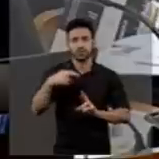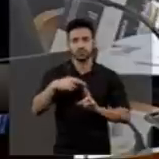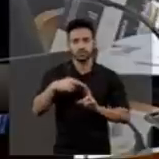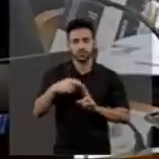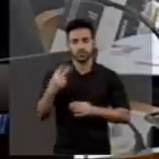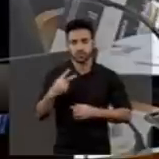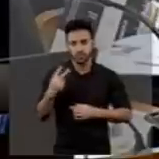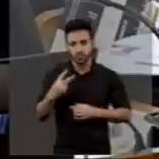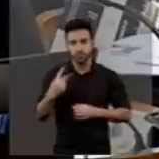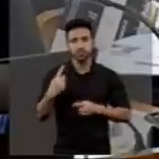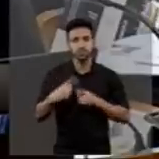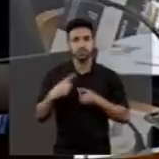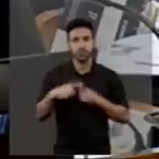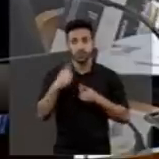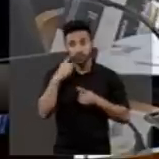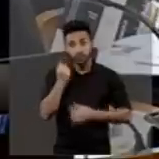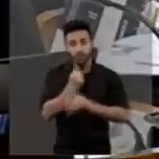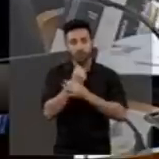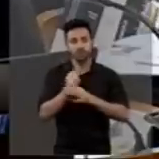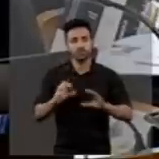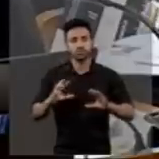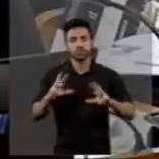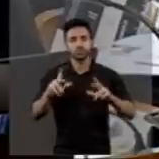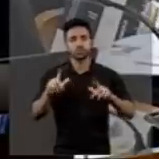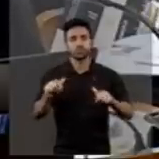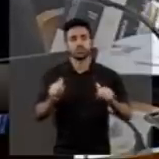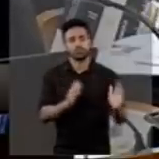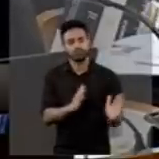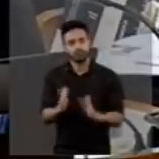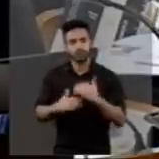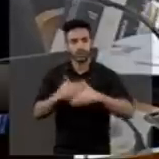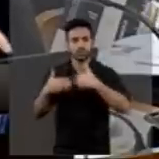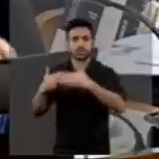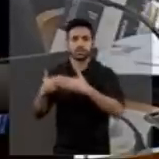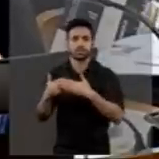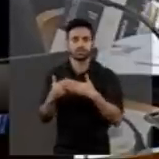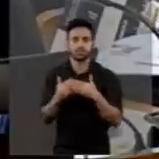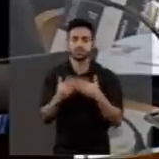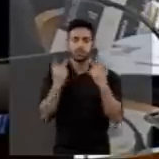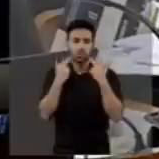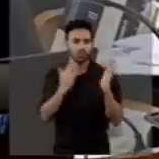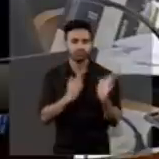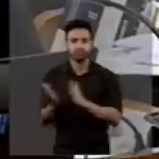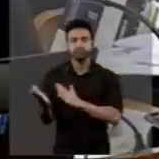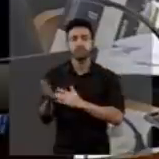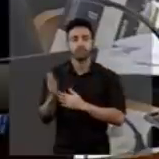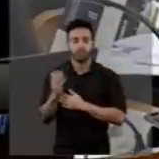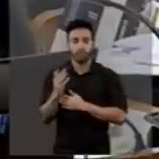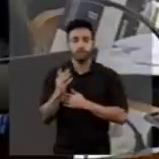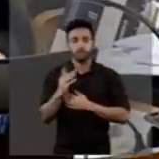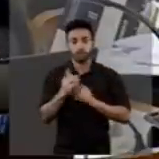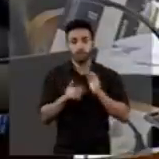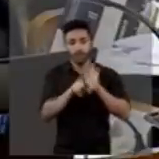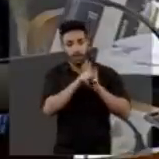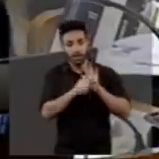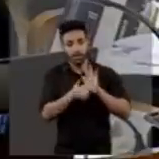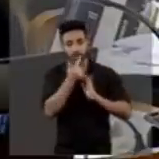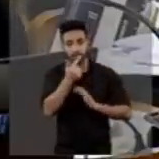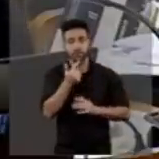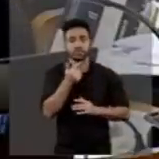exatamente porque se garante todo devido processo legal a partir da Lei 2.715